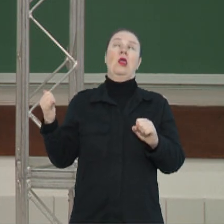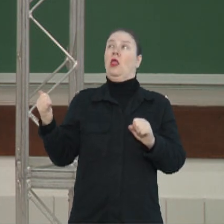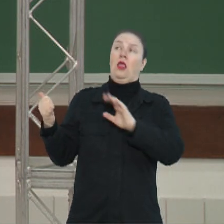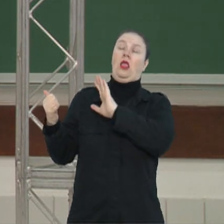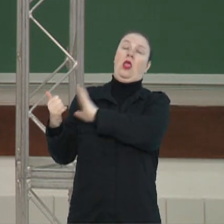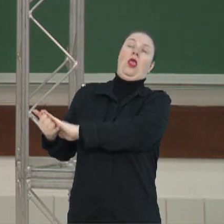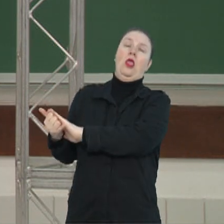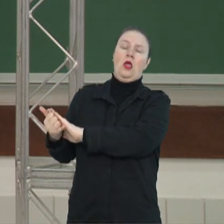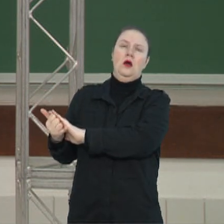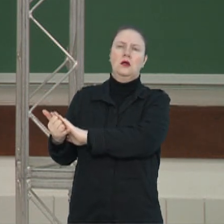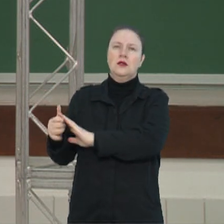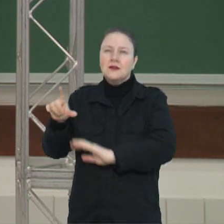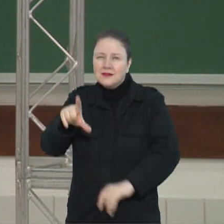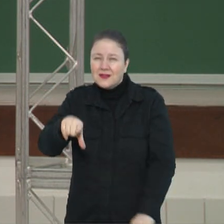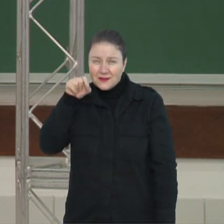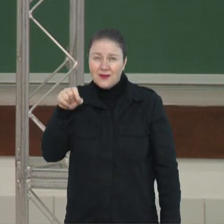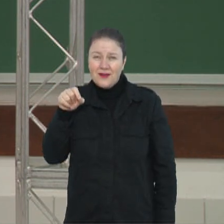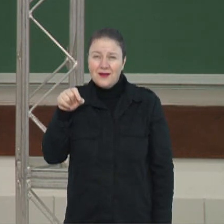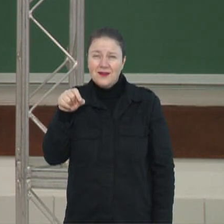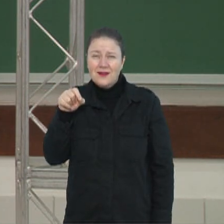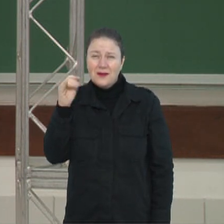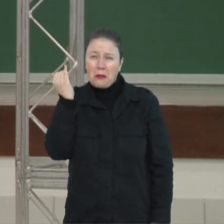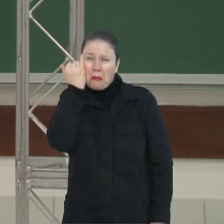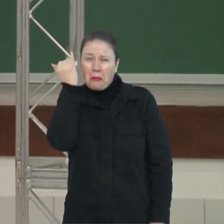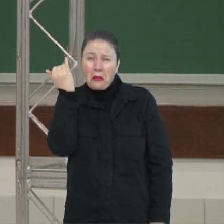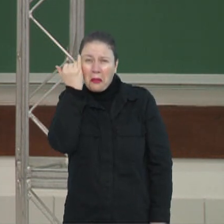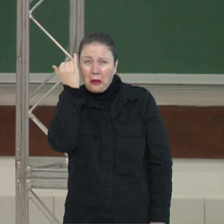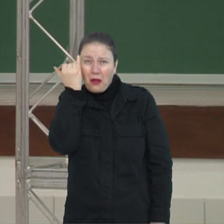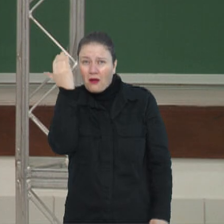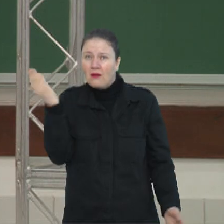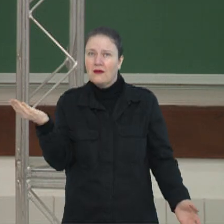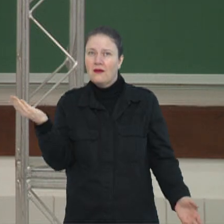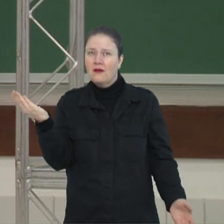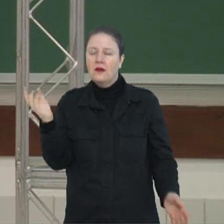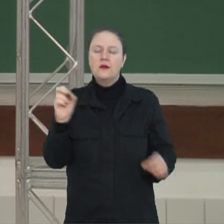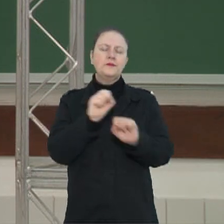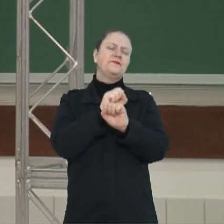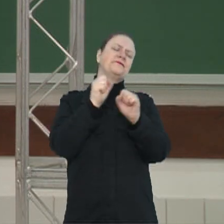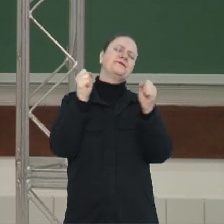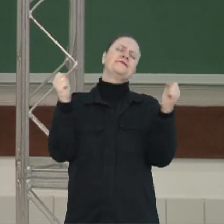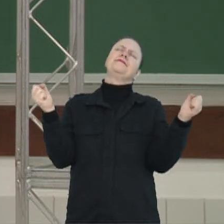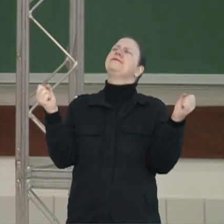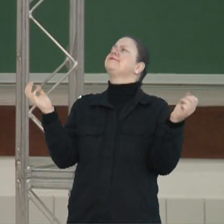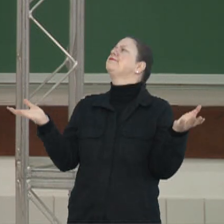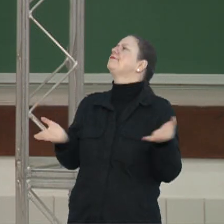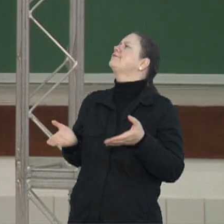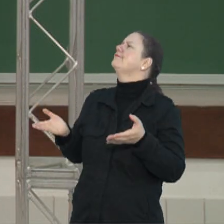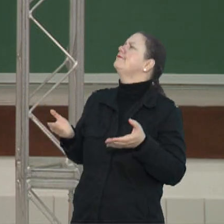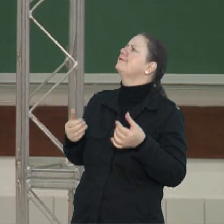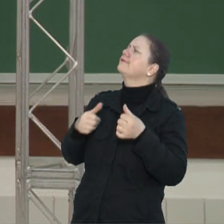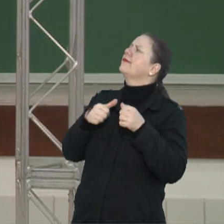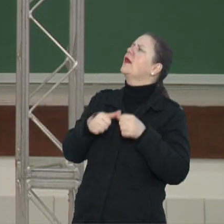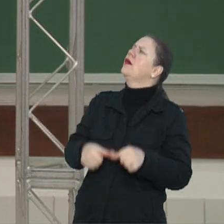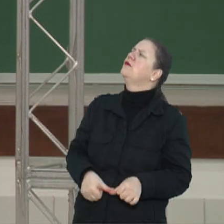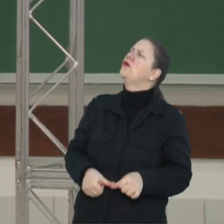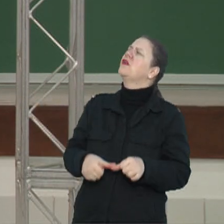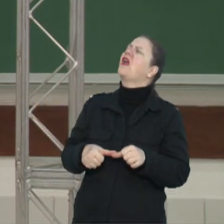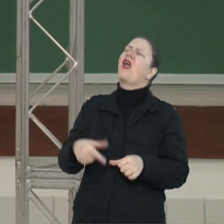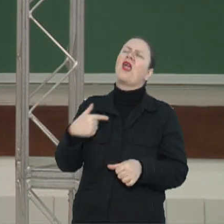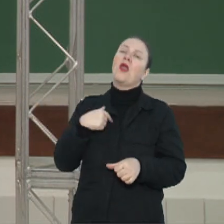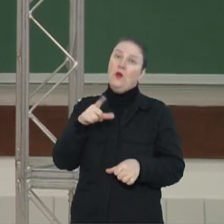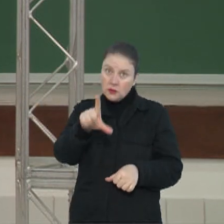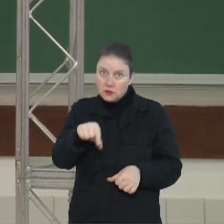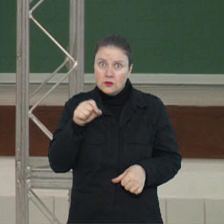daí você escolhe ter preguiça ou você só sente? Né? Você acorda de manhã e diz, hoje, né? Hoje eu vou ficar com preguiça. E daí você sente